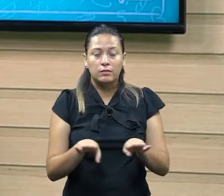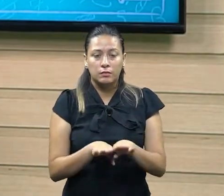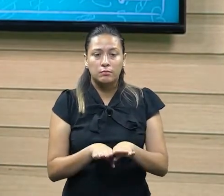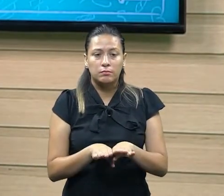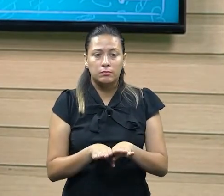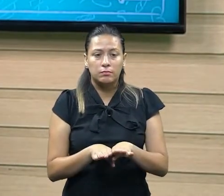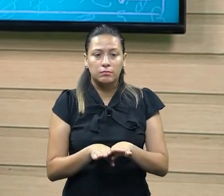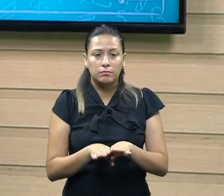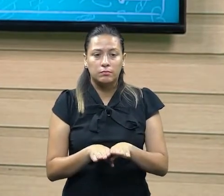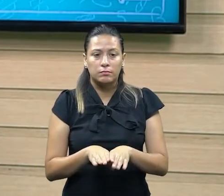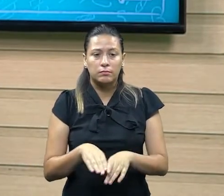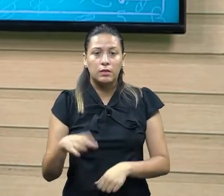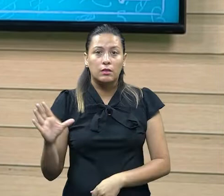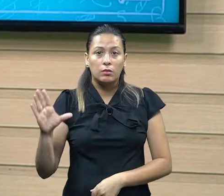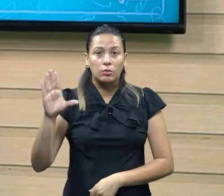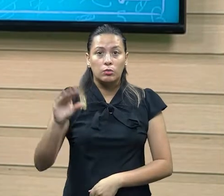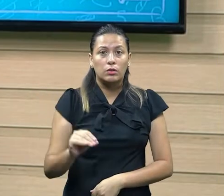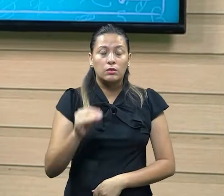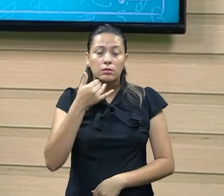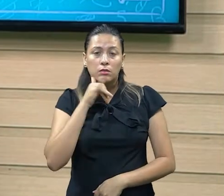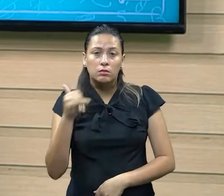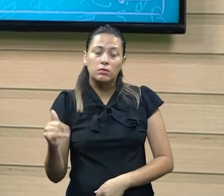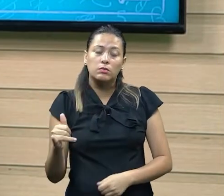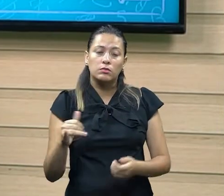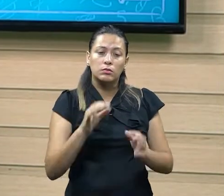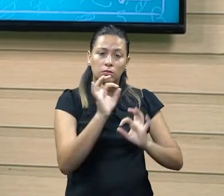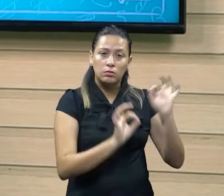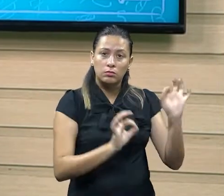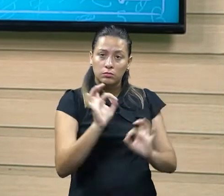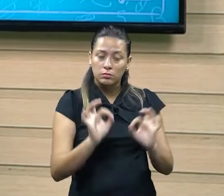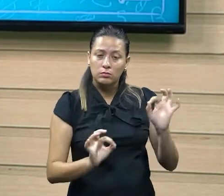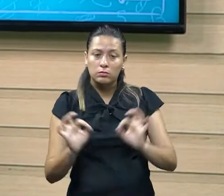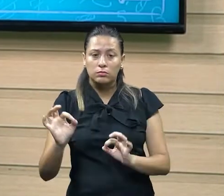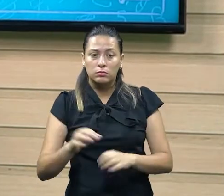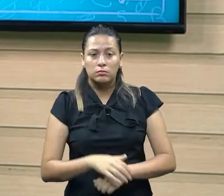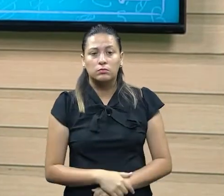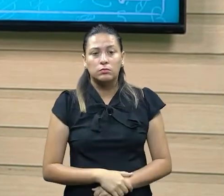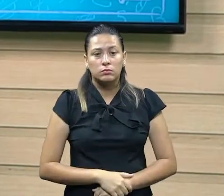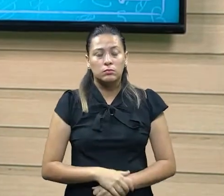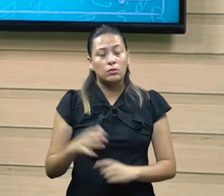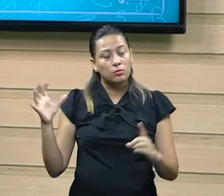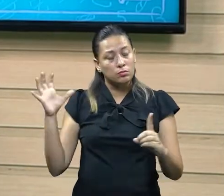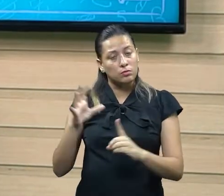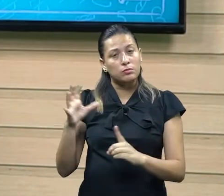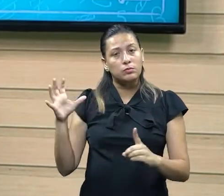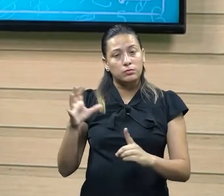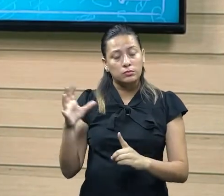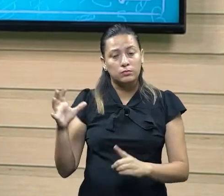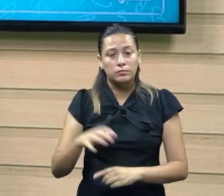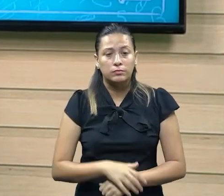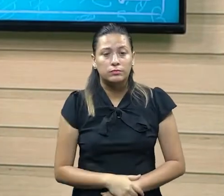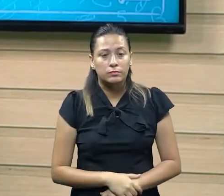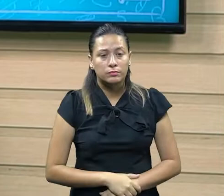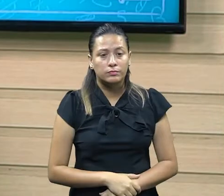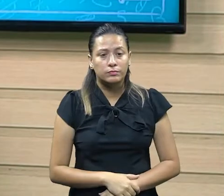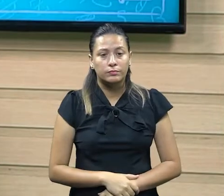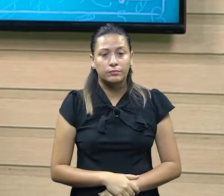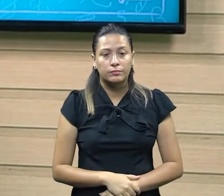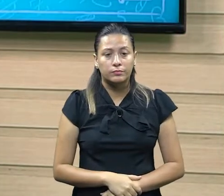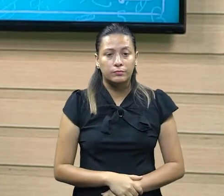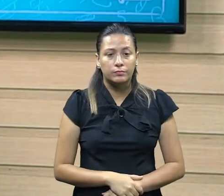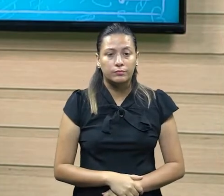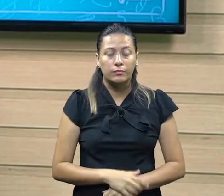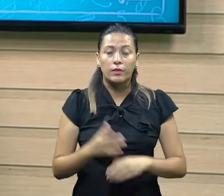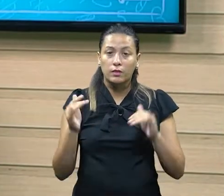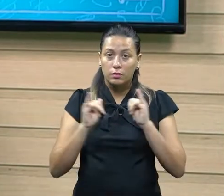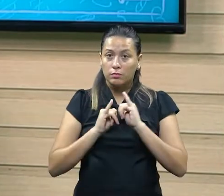interrupções programadas. É quando vai se fazer alguma intervenção e aí se programa,